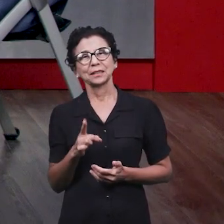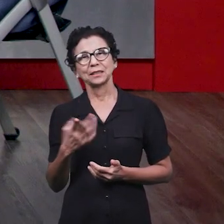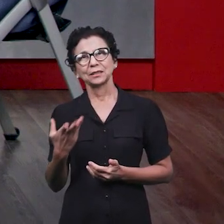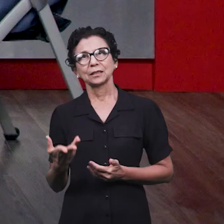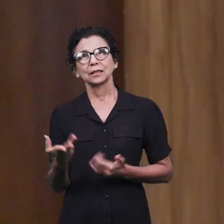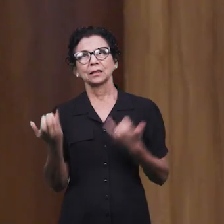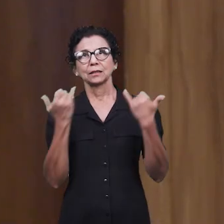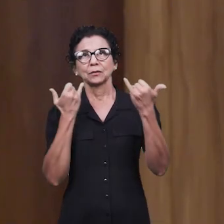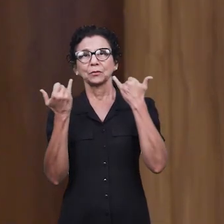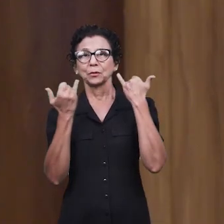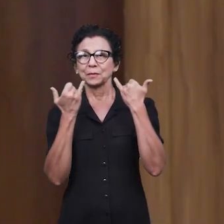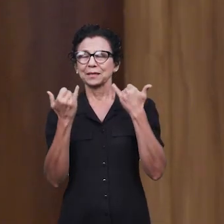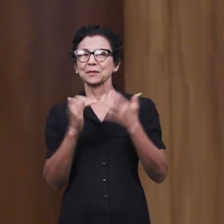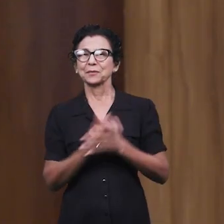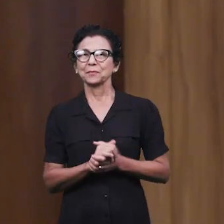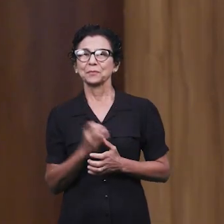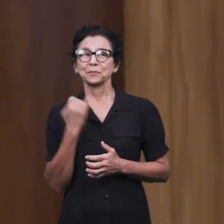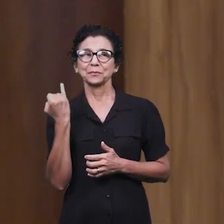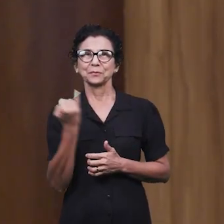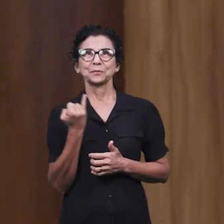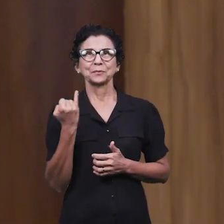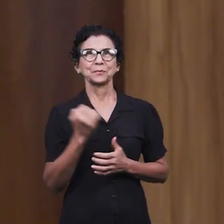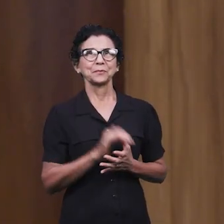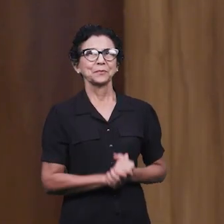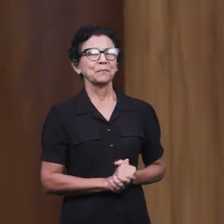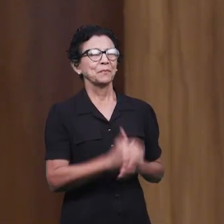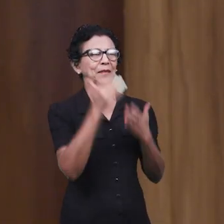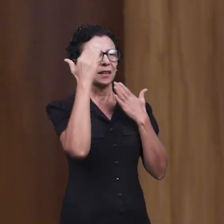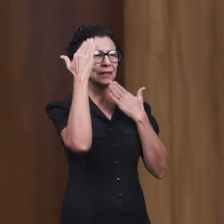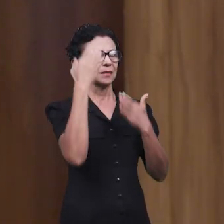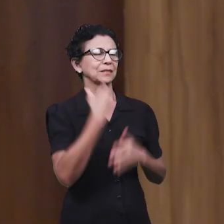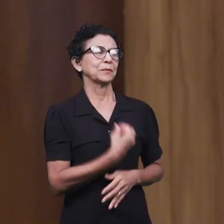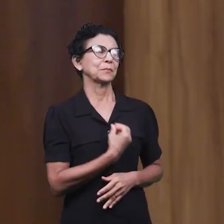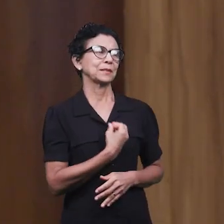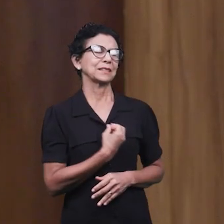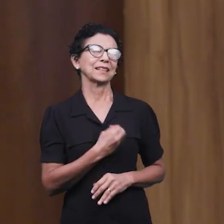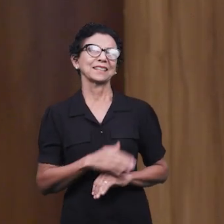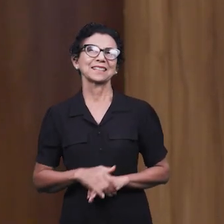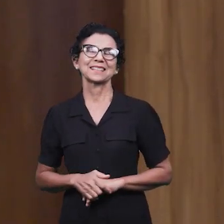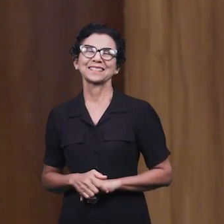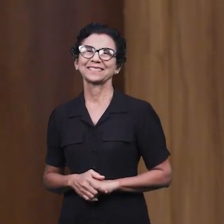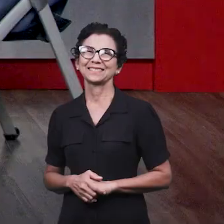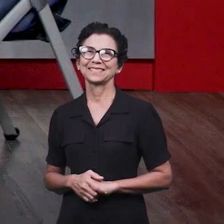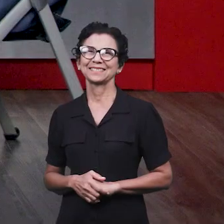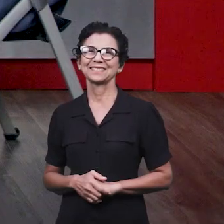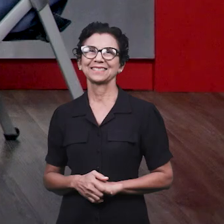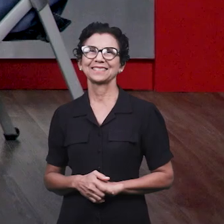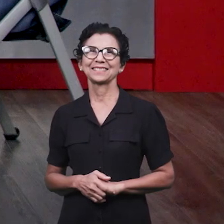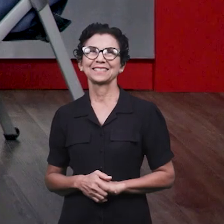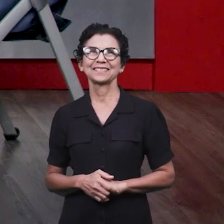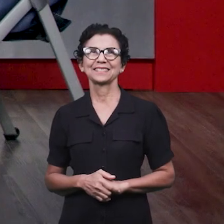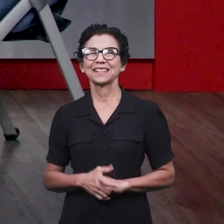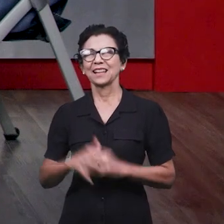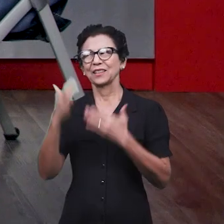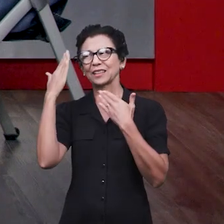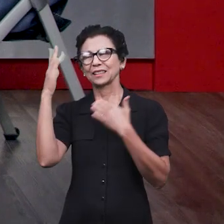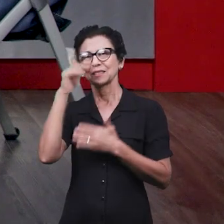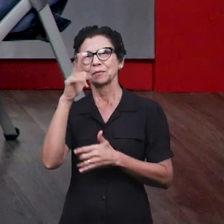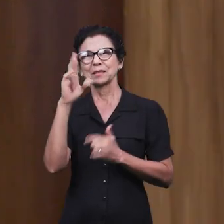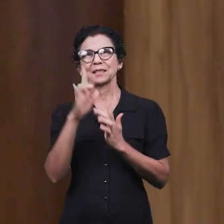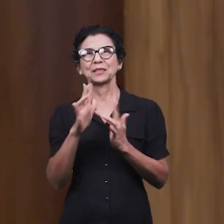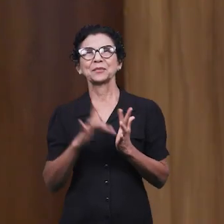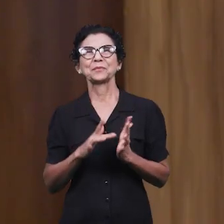aqui foram de grande valia. Que bom. Nós queremos agradecer a sua presença aqui, doutora Carla. Muito obrigado. Eu que agradeço e a paz do Senhor a